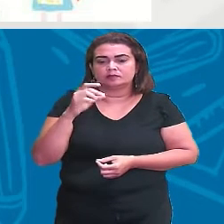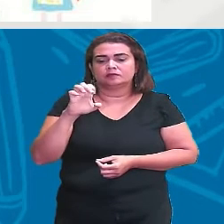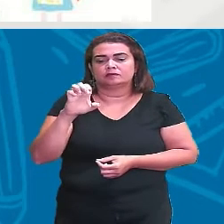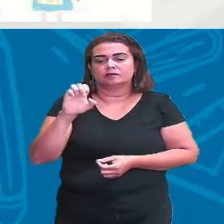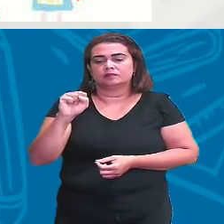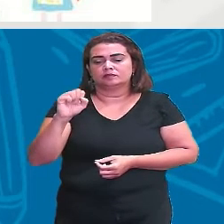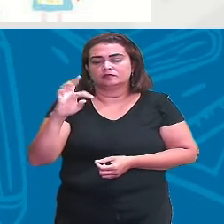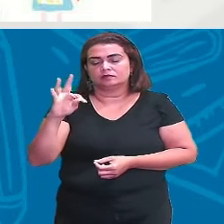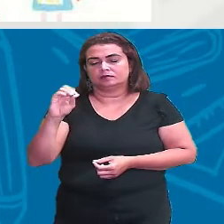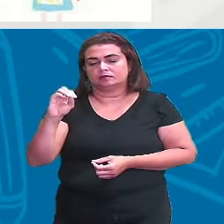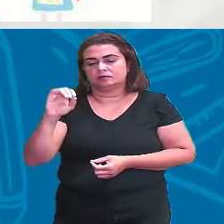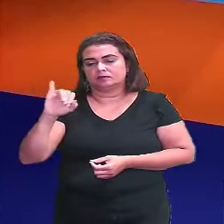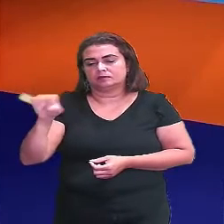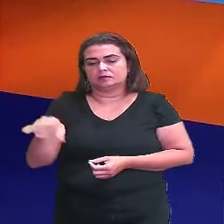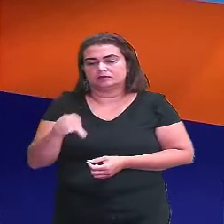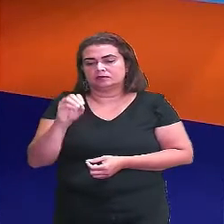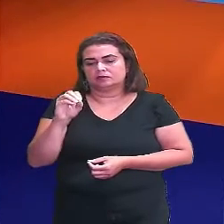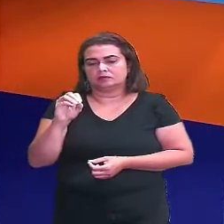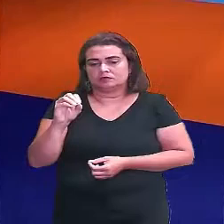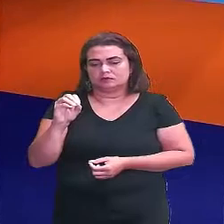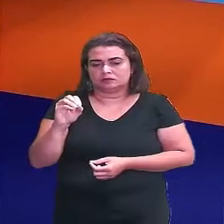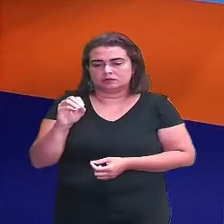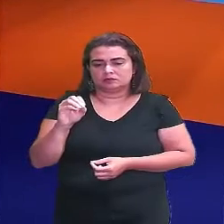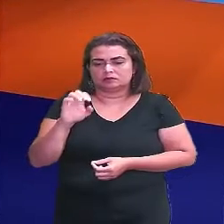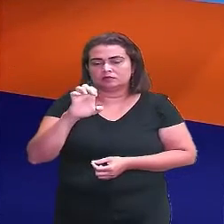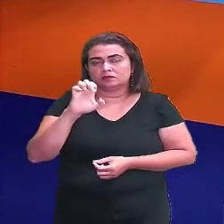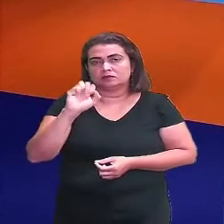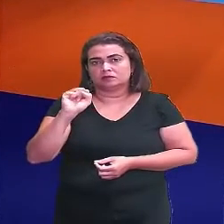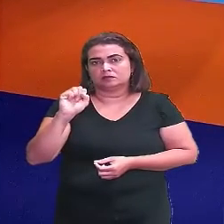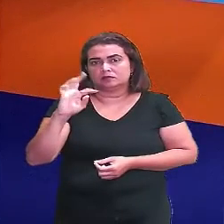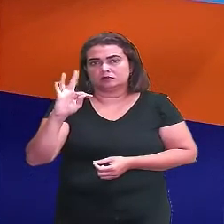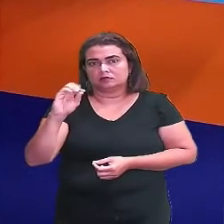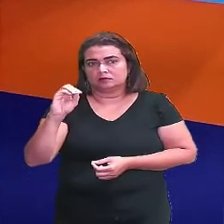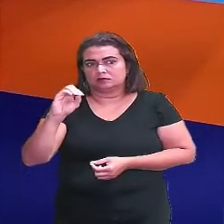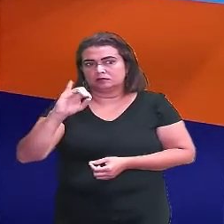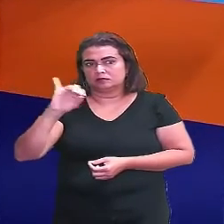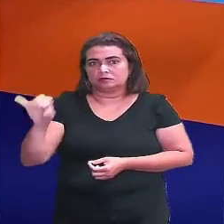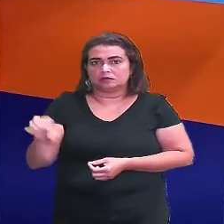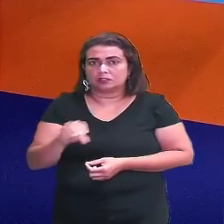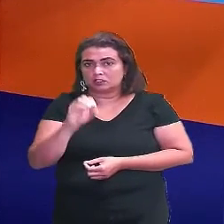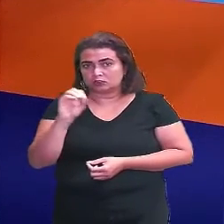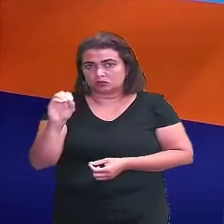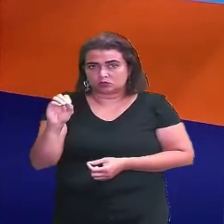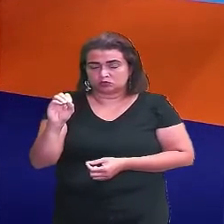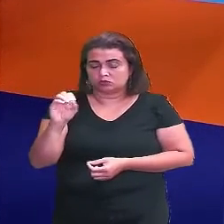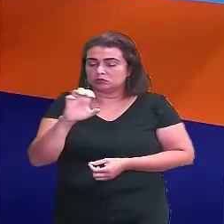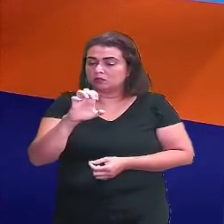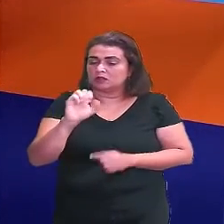palavra estojo, tá? Estojo.